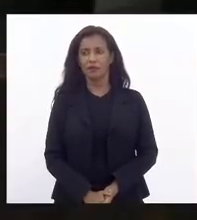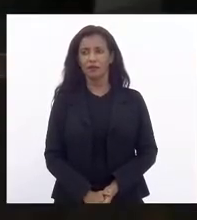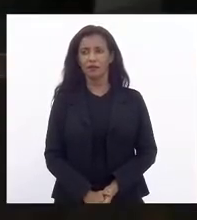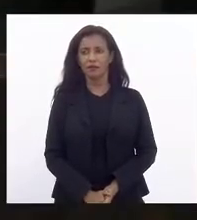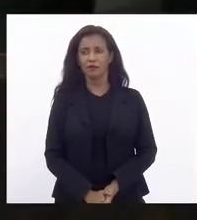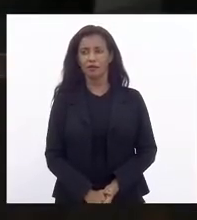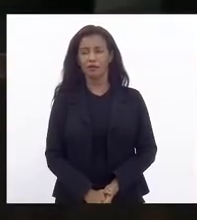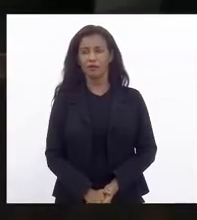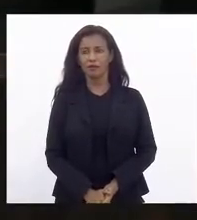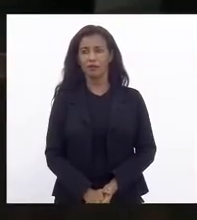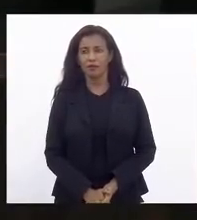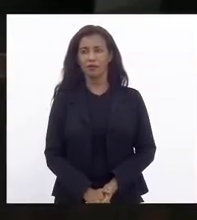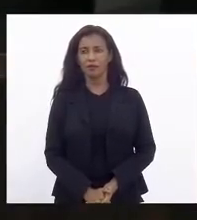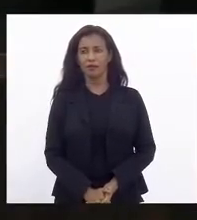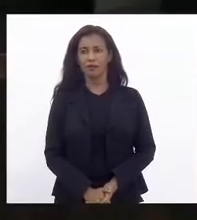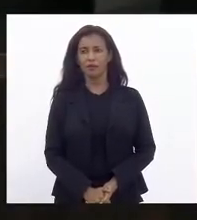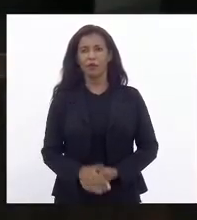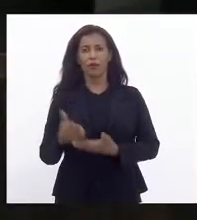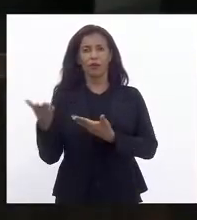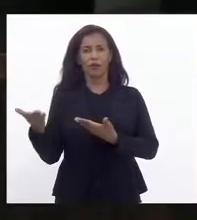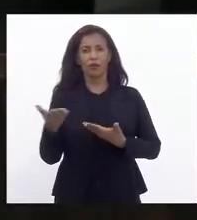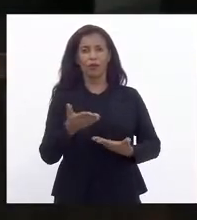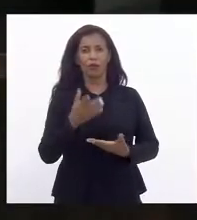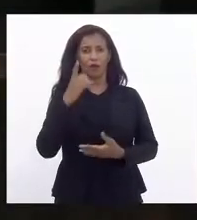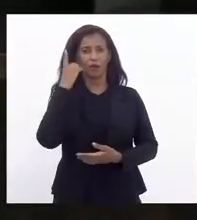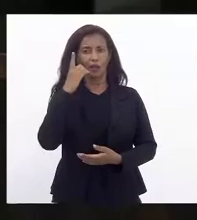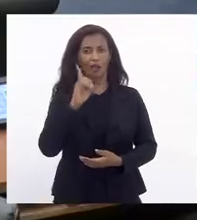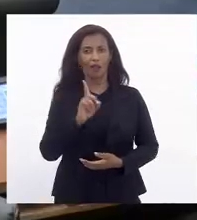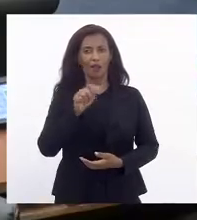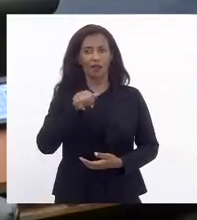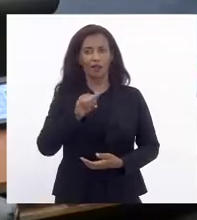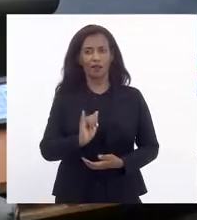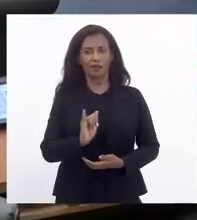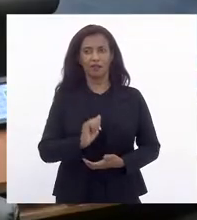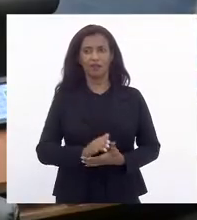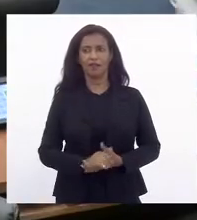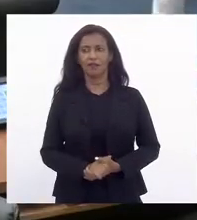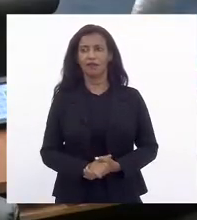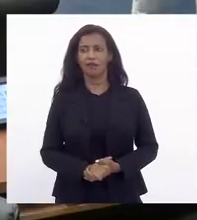Próxima oradora inscrita, a deputada Dani Monteiro.